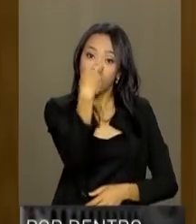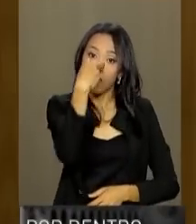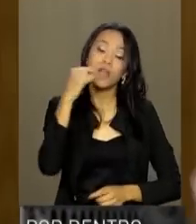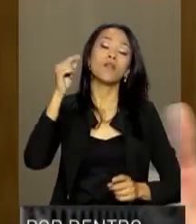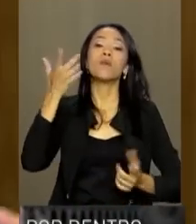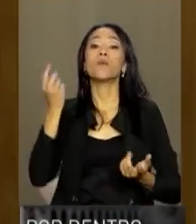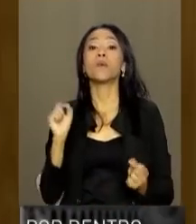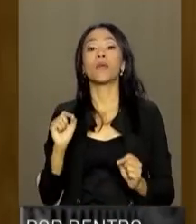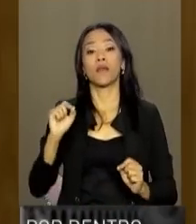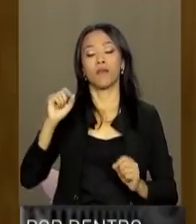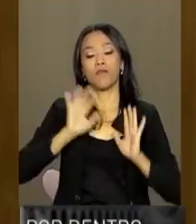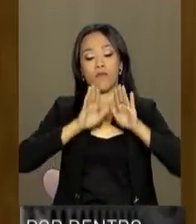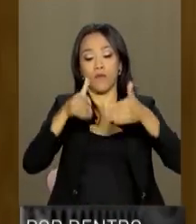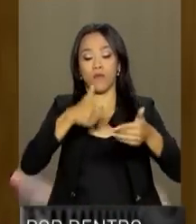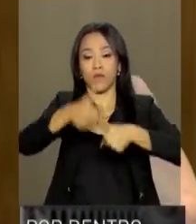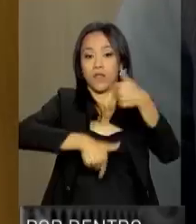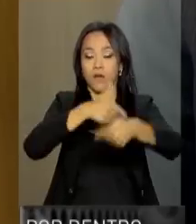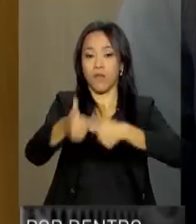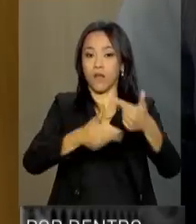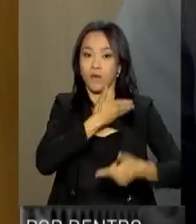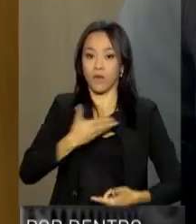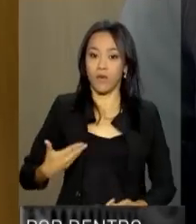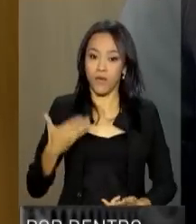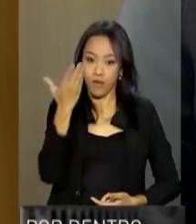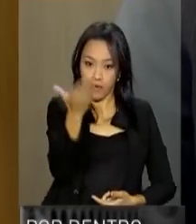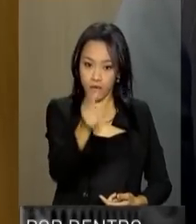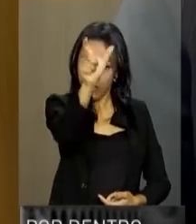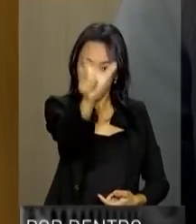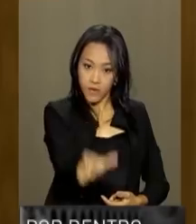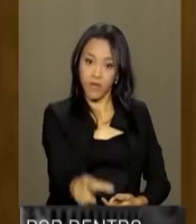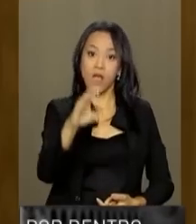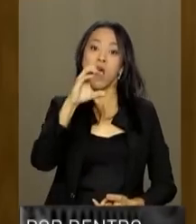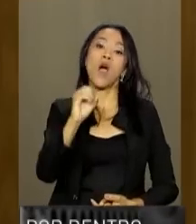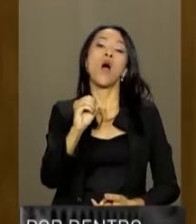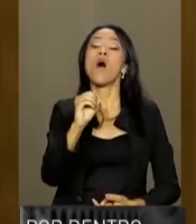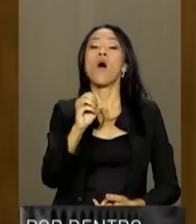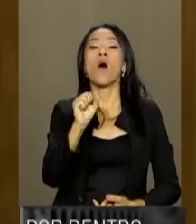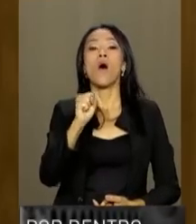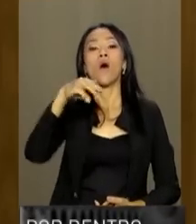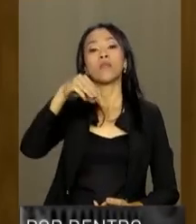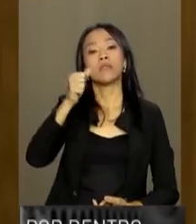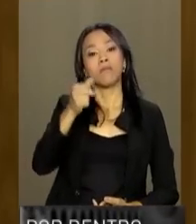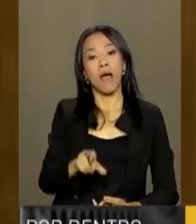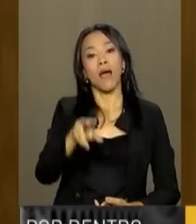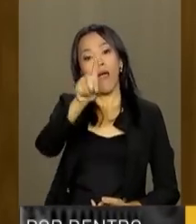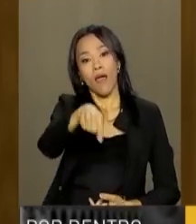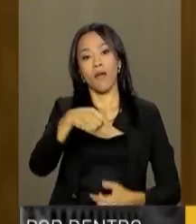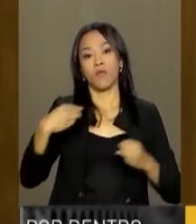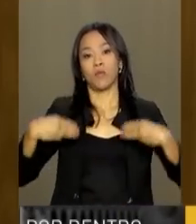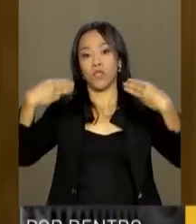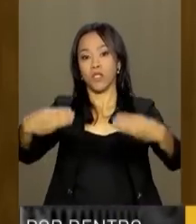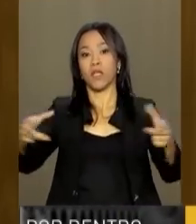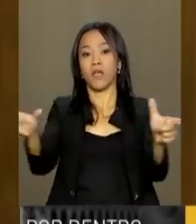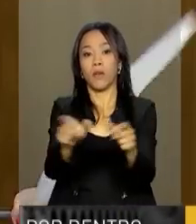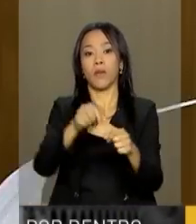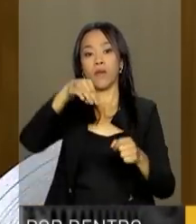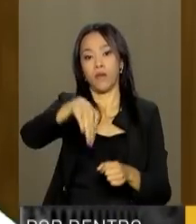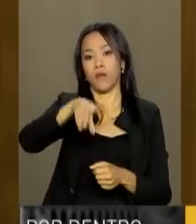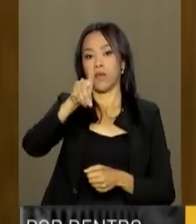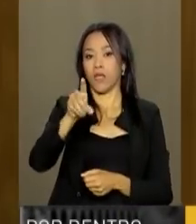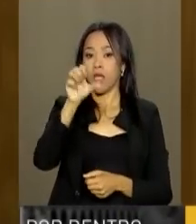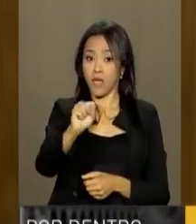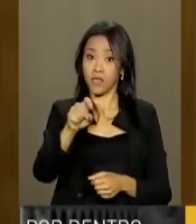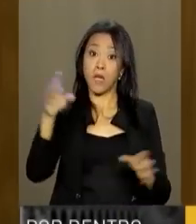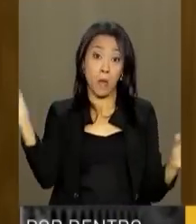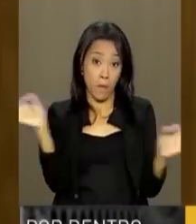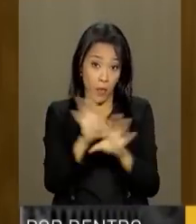do governo que hoje recebe ministros mar terra do desenvolvimento social ao final do programa o áudio vai estar disponível no site da rede